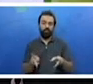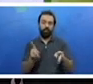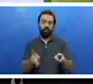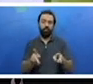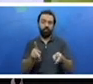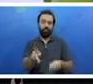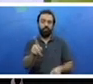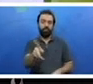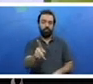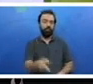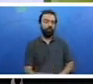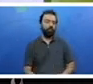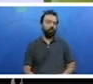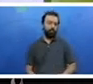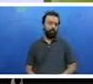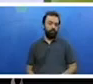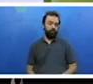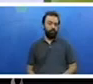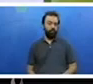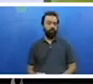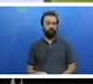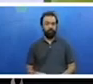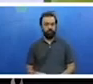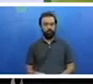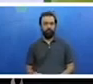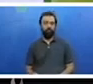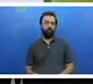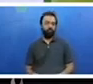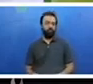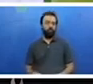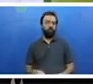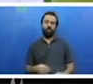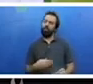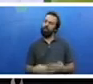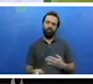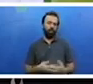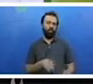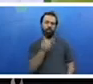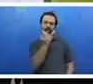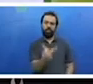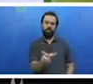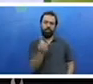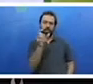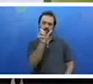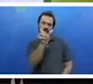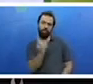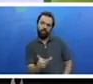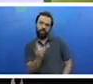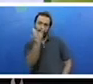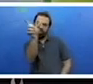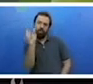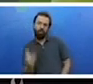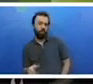mesmo resultado, quaisquer par que eu pegar assim, ok?